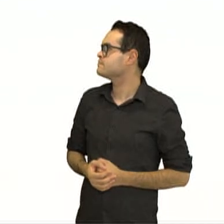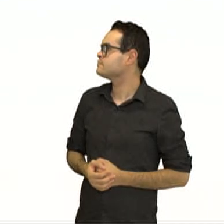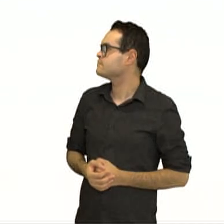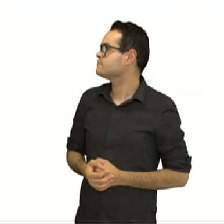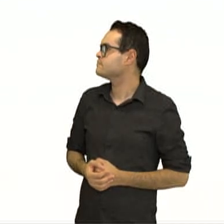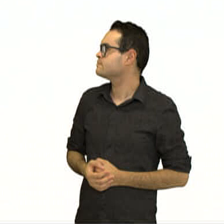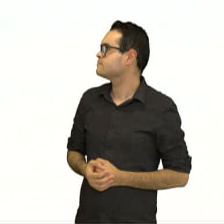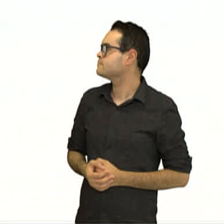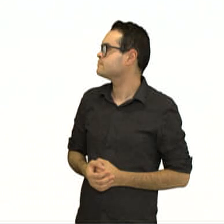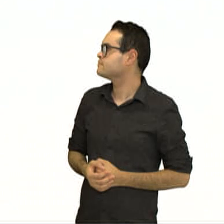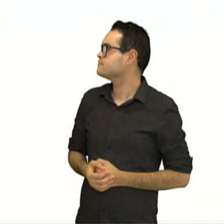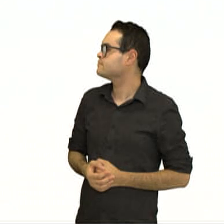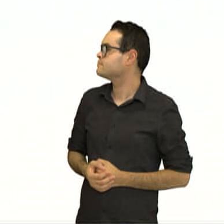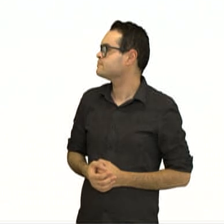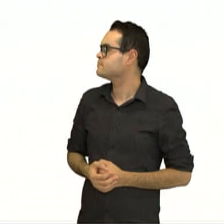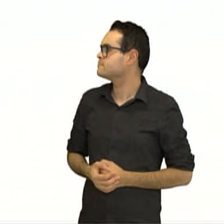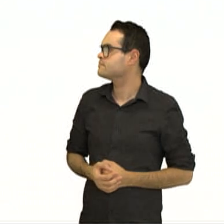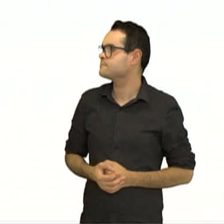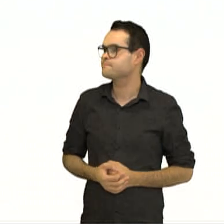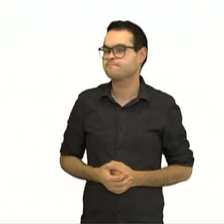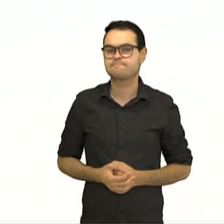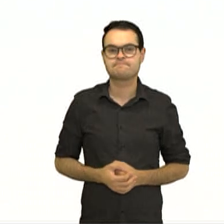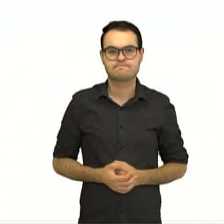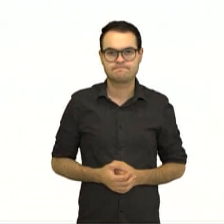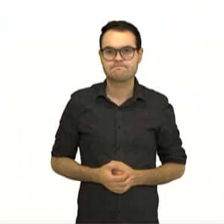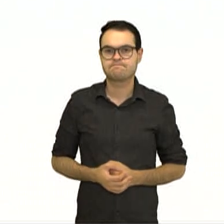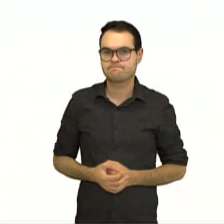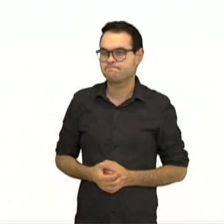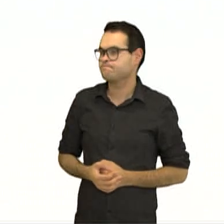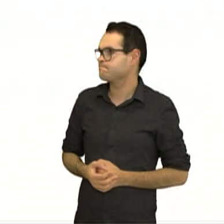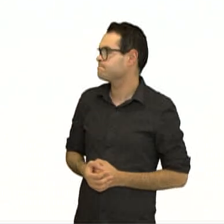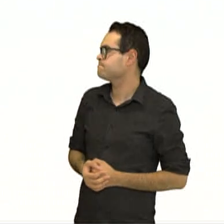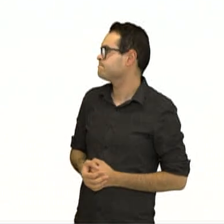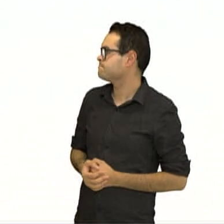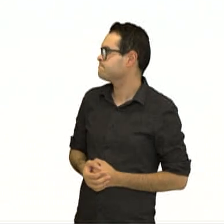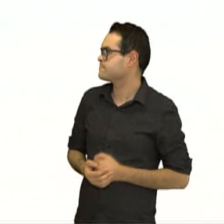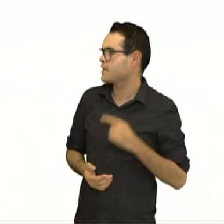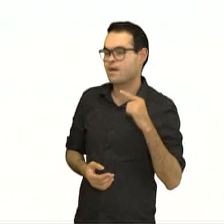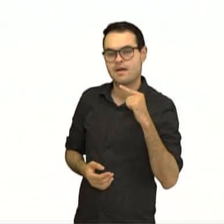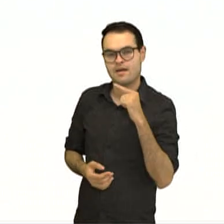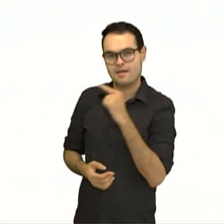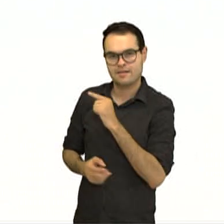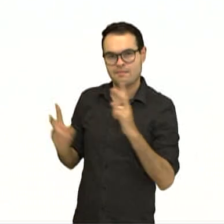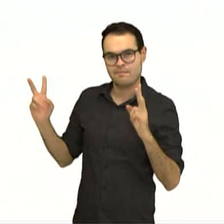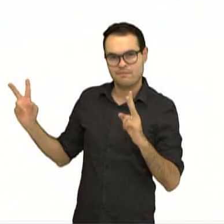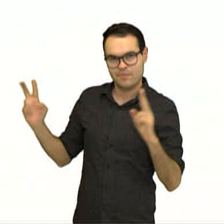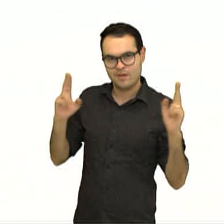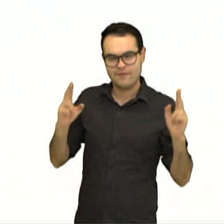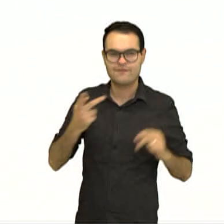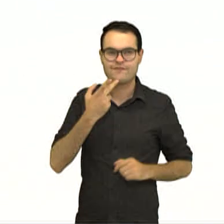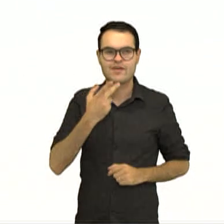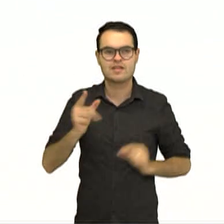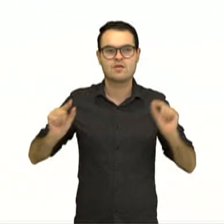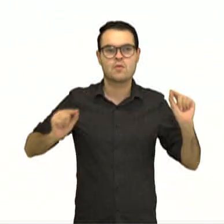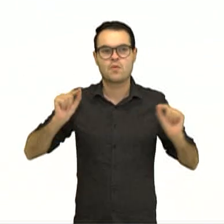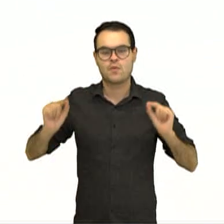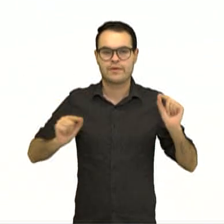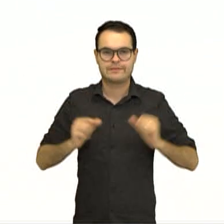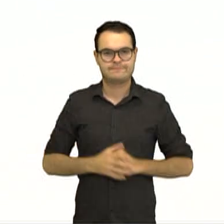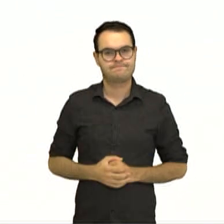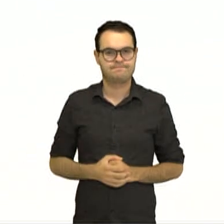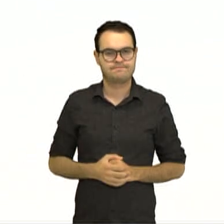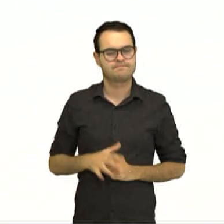place where you can feel good about yourself for helping. Aqui nesse trecho, ela fala mais ou menos assim,